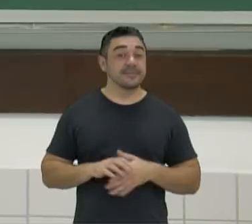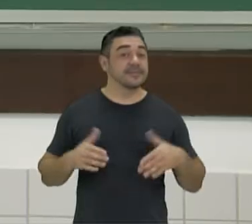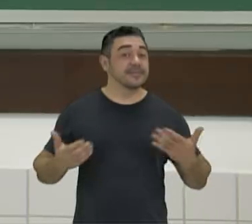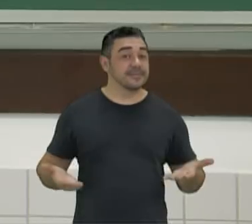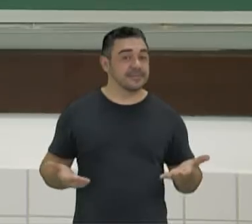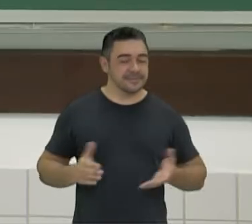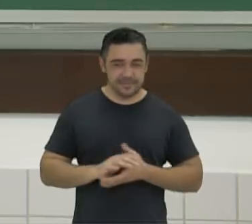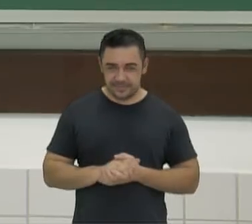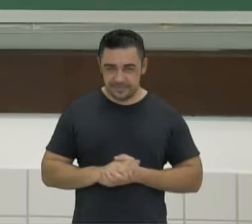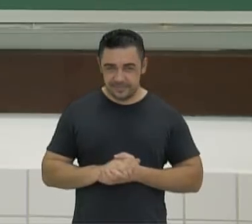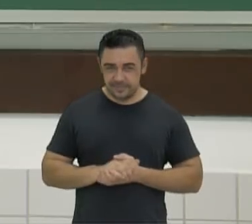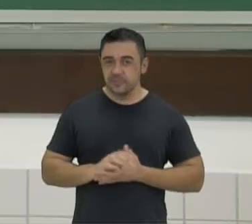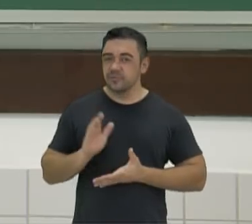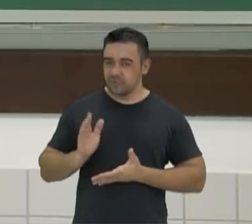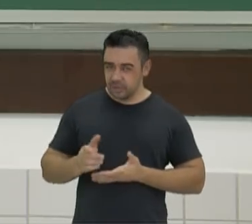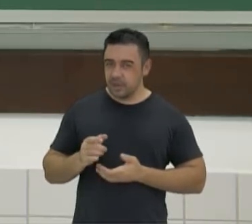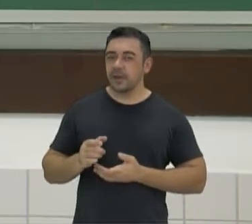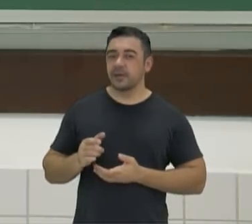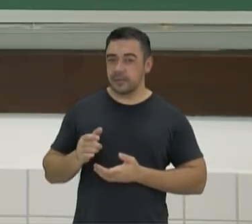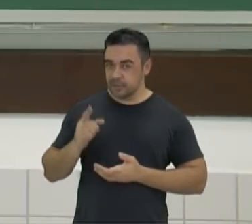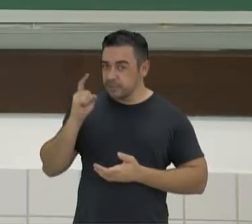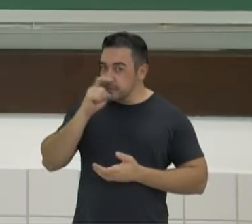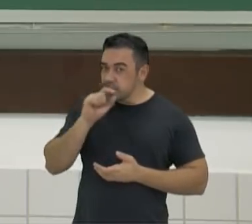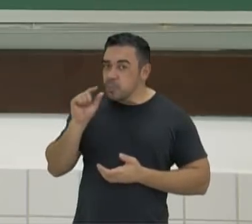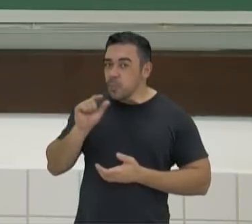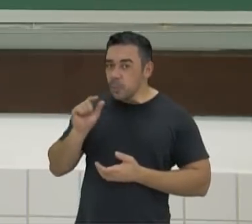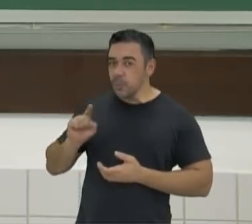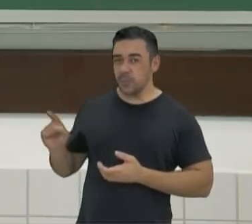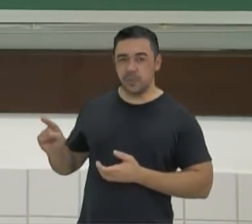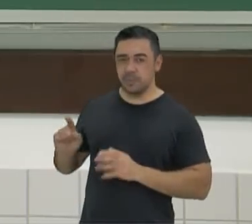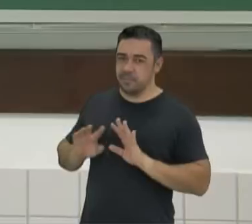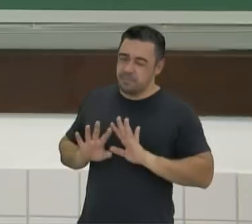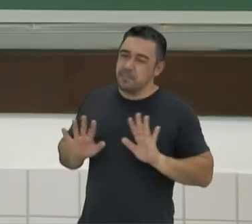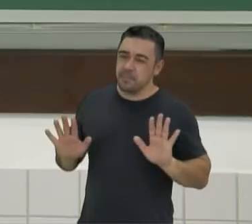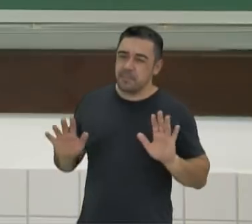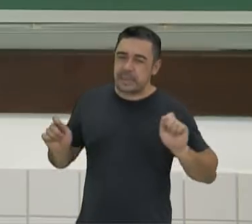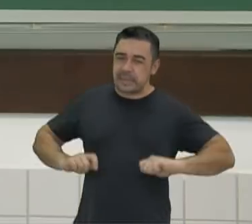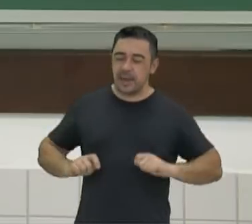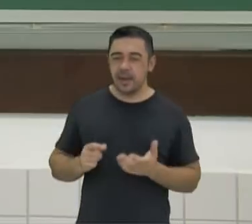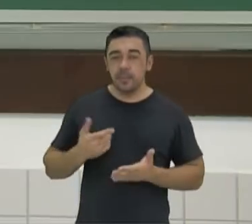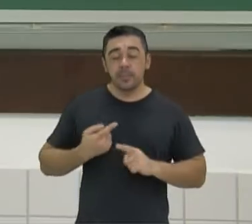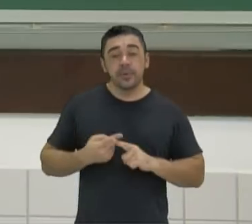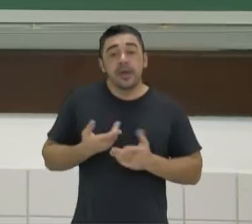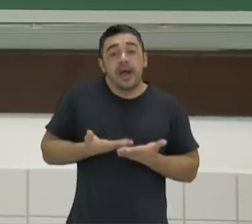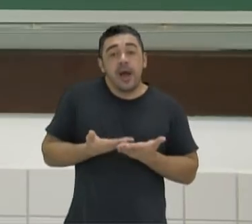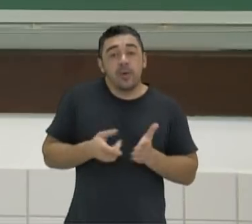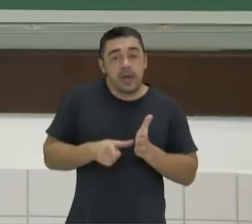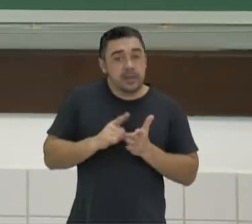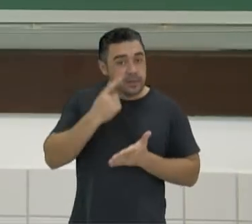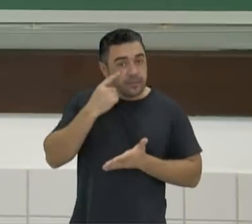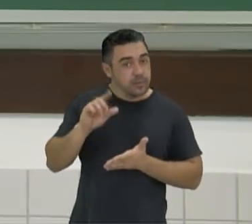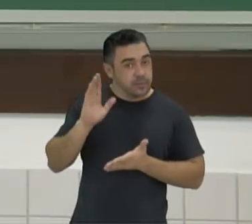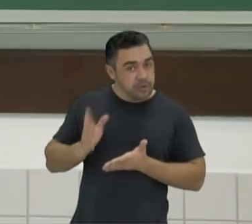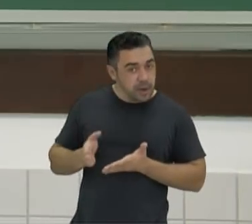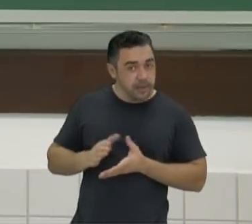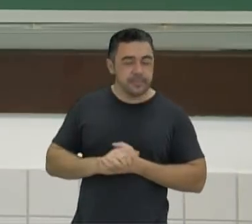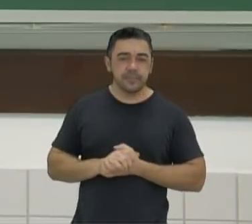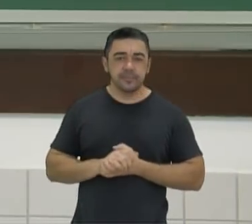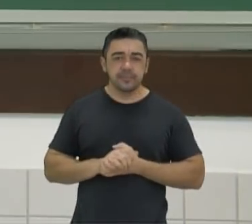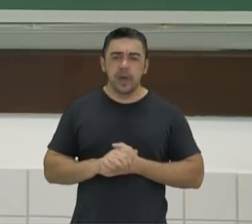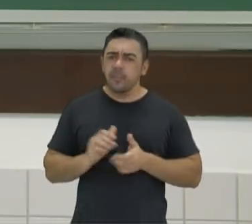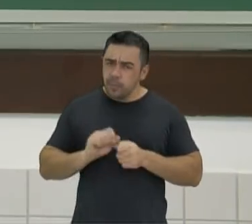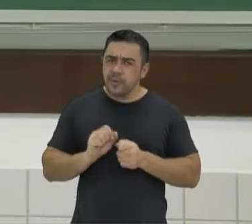E aí, galera? Deu um pouquinho mais de trabalho, mas não é tanto assim, né? Porque na aula anterior a gente trabalhou bastante.